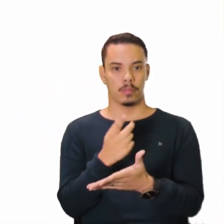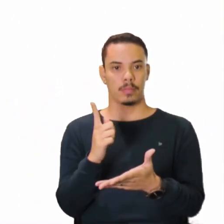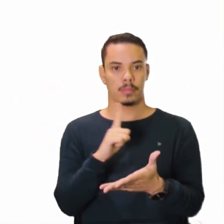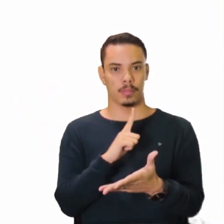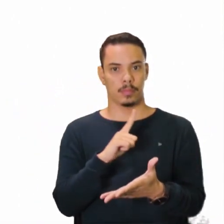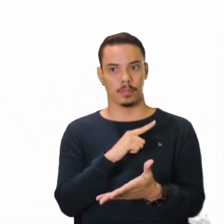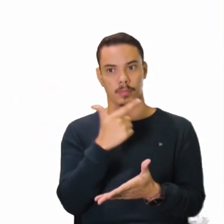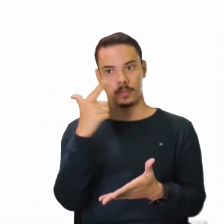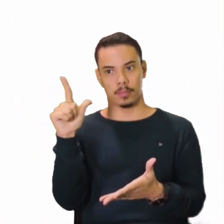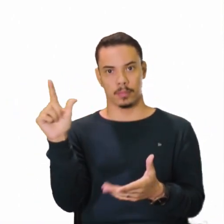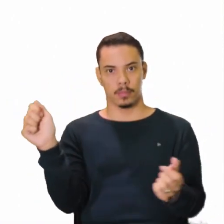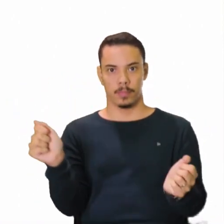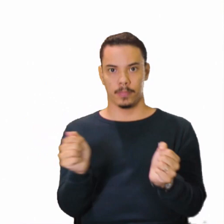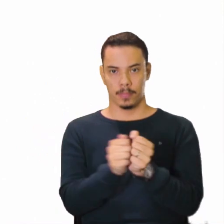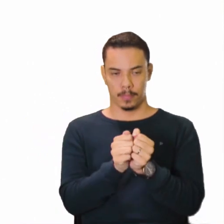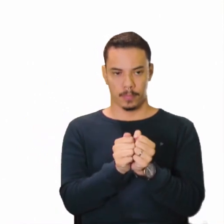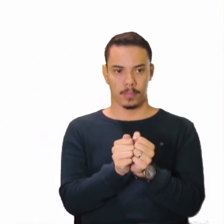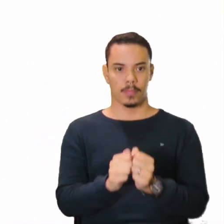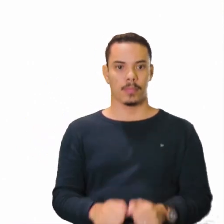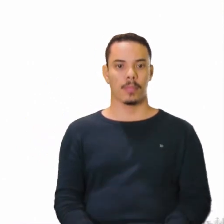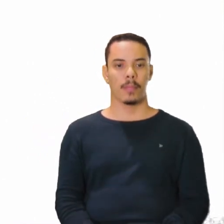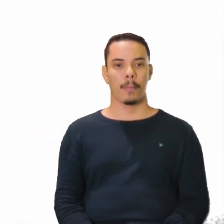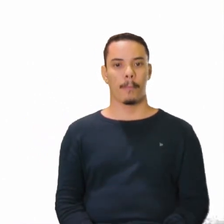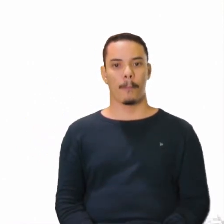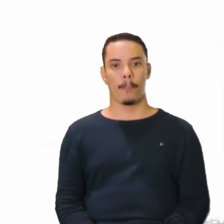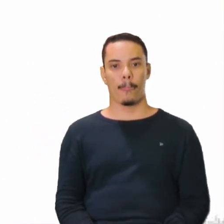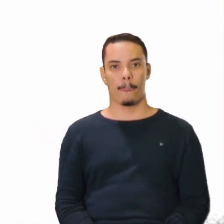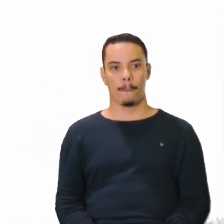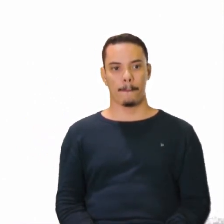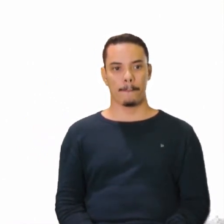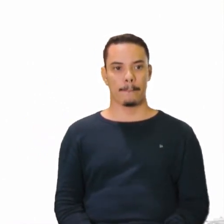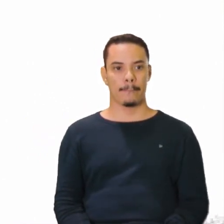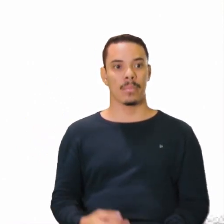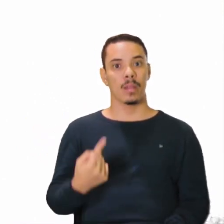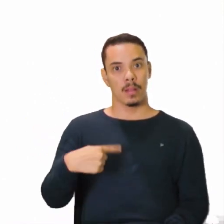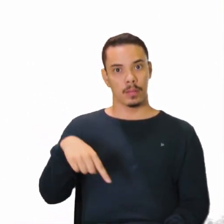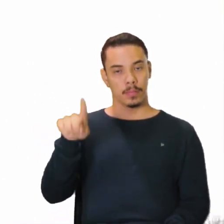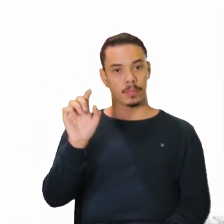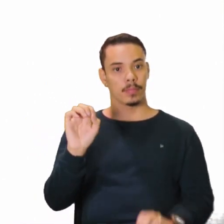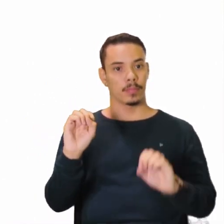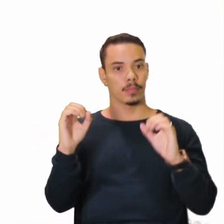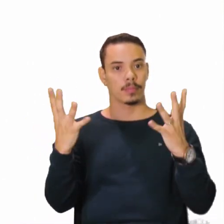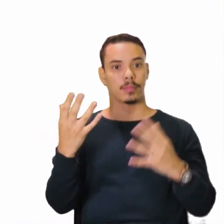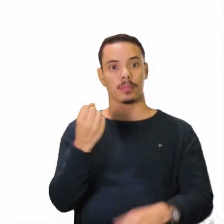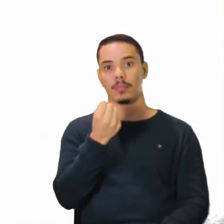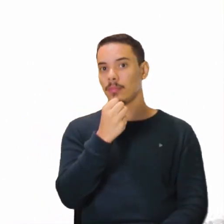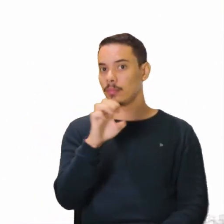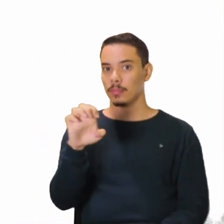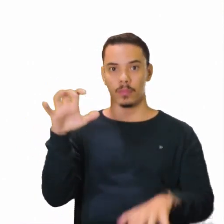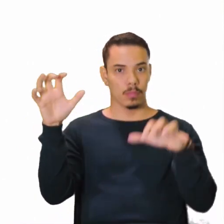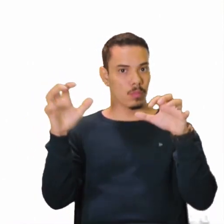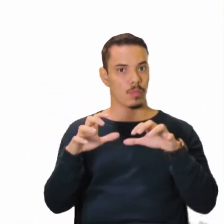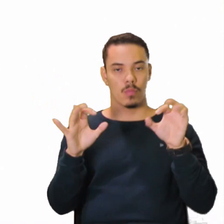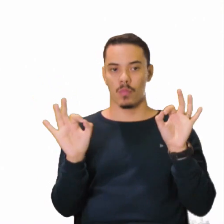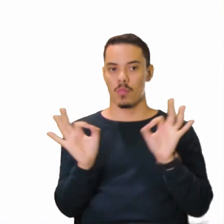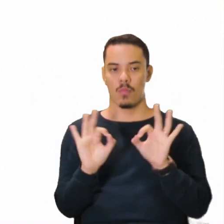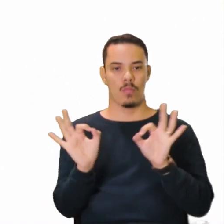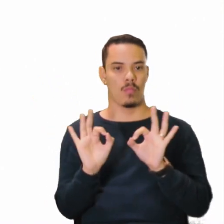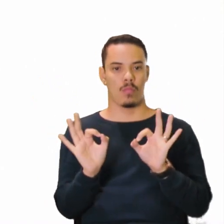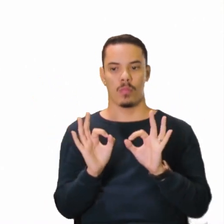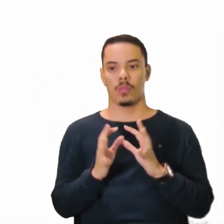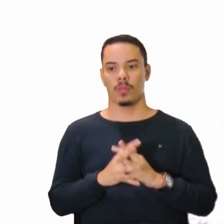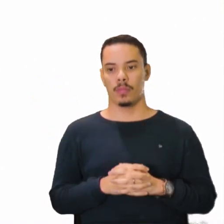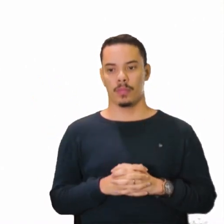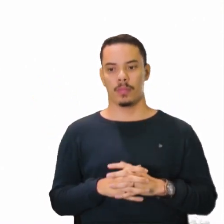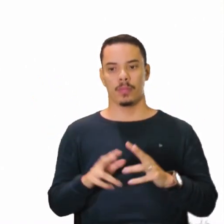a outro, tá bom? Vamos ver aqui no exemplo. Eu iria à festa se não chovesse. Olha só,